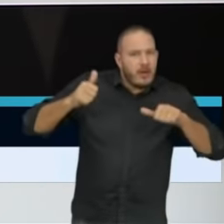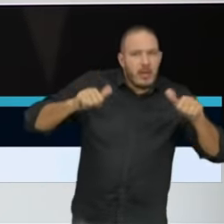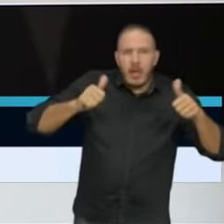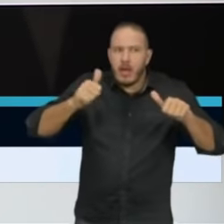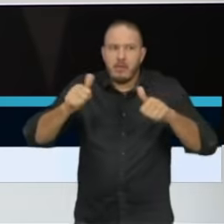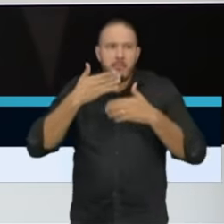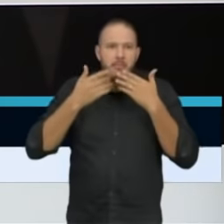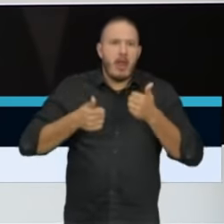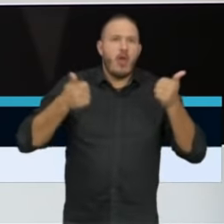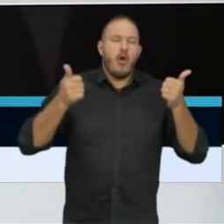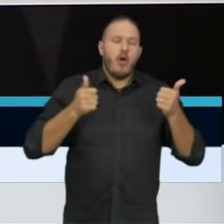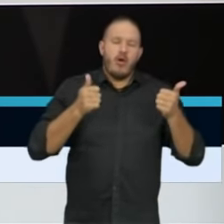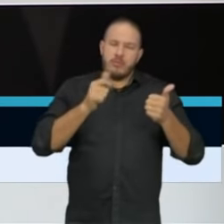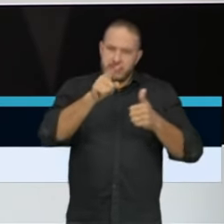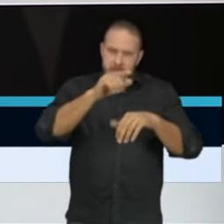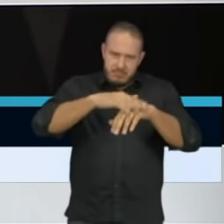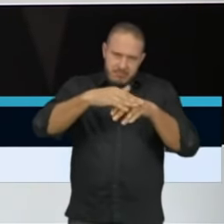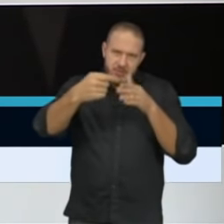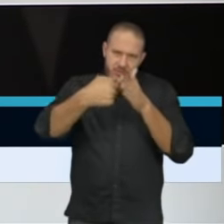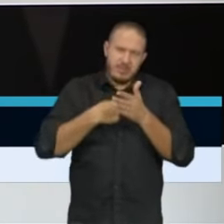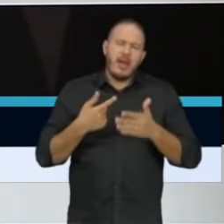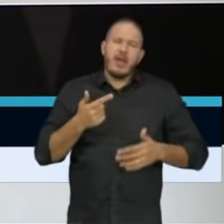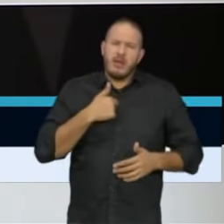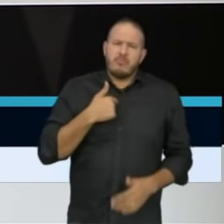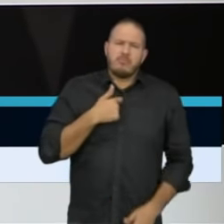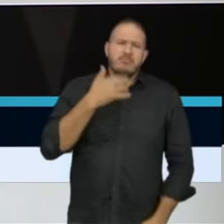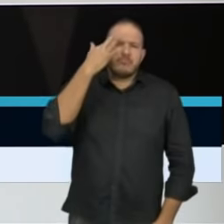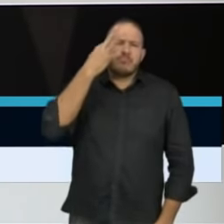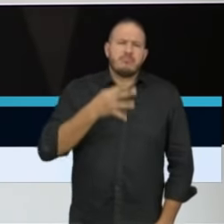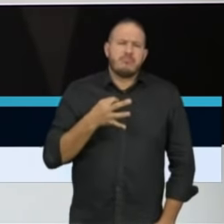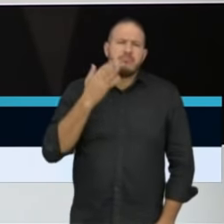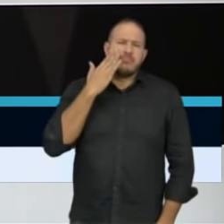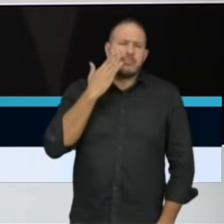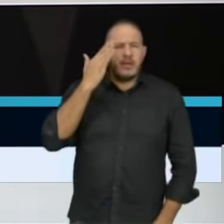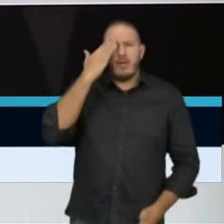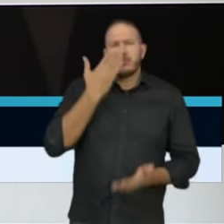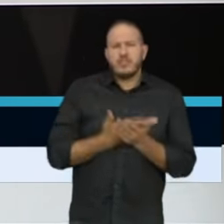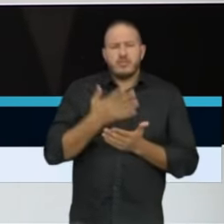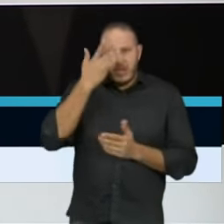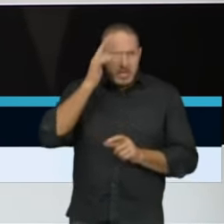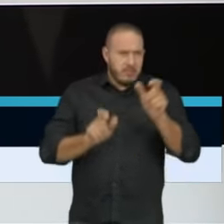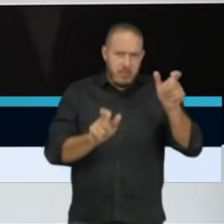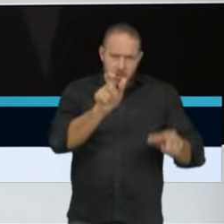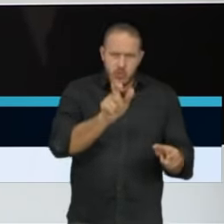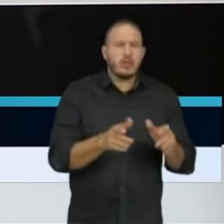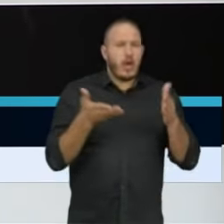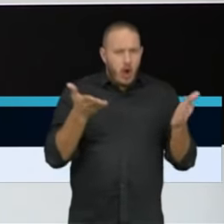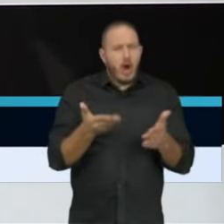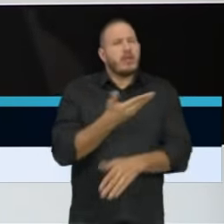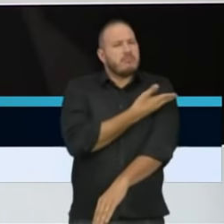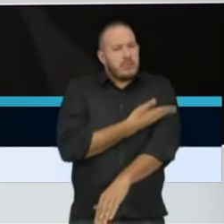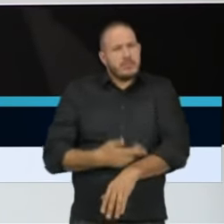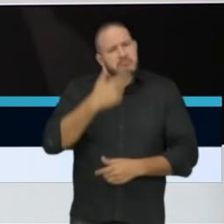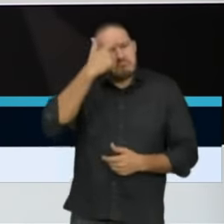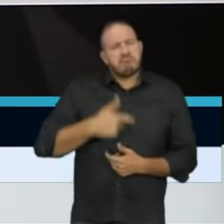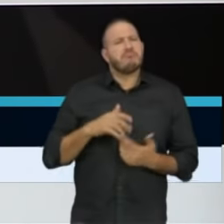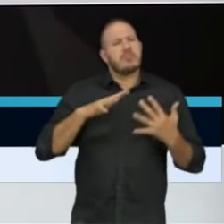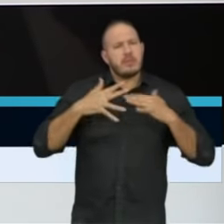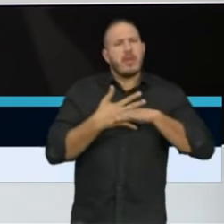expressa na sua pergunta. Mas eu tenho muita convicção, Fábio, de que as pessoas estão exercendo cidadania, estão